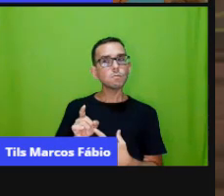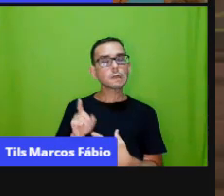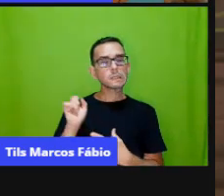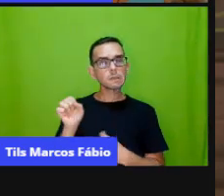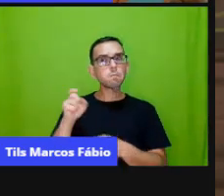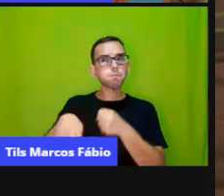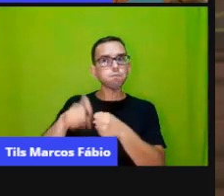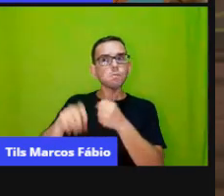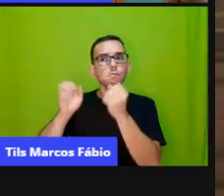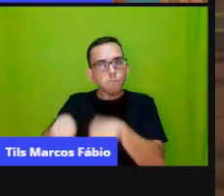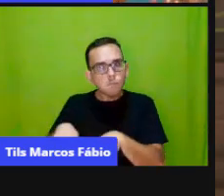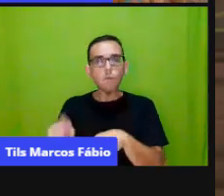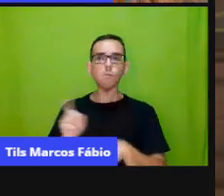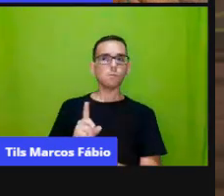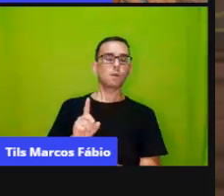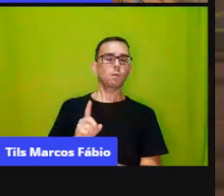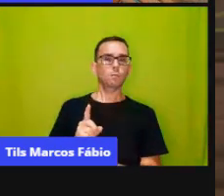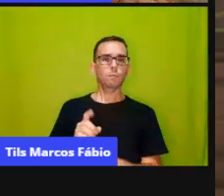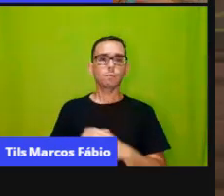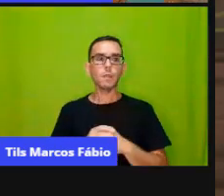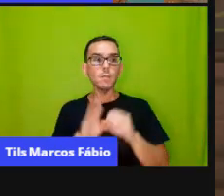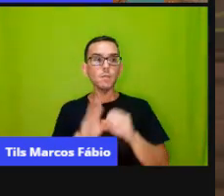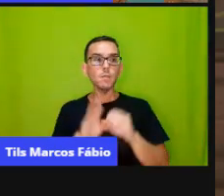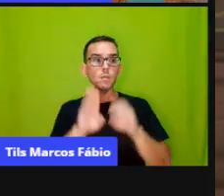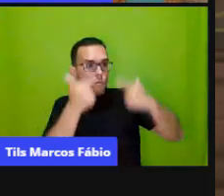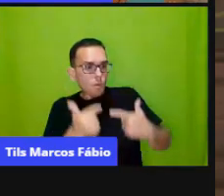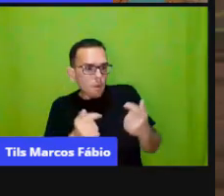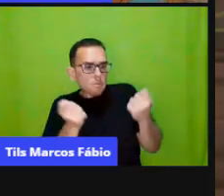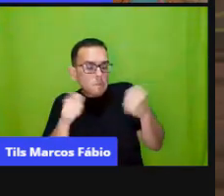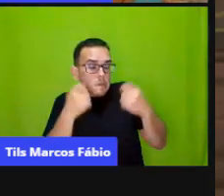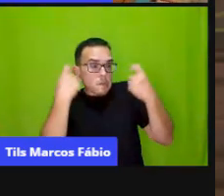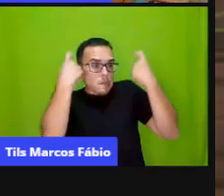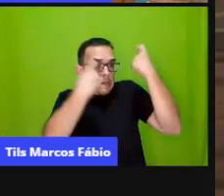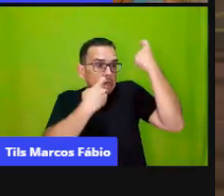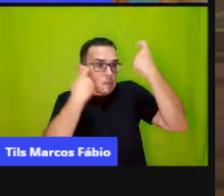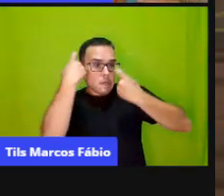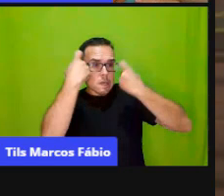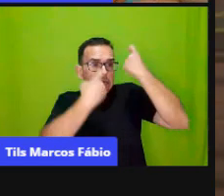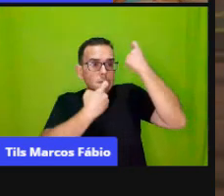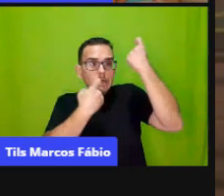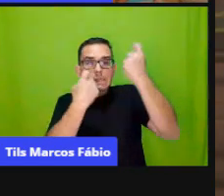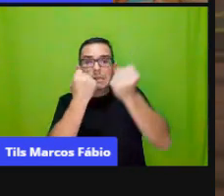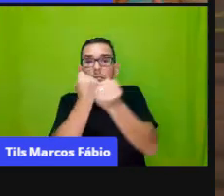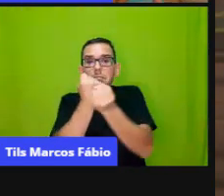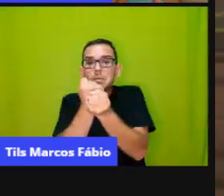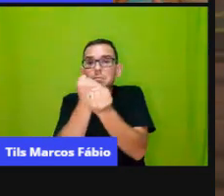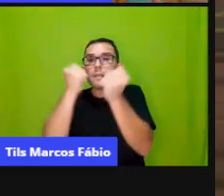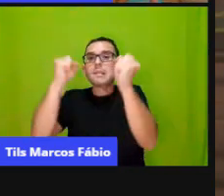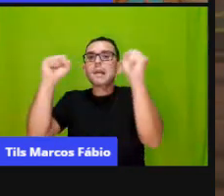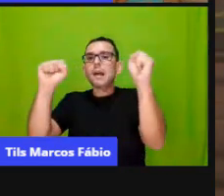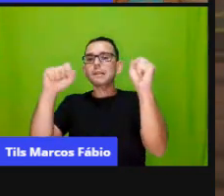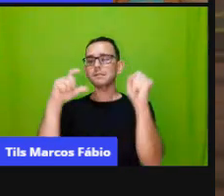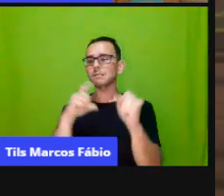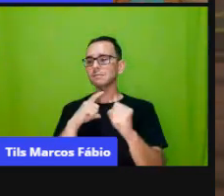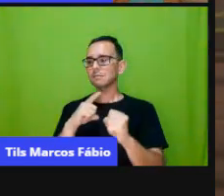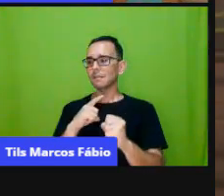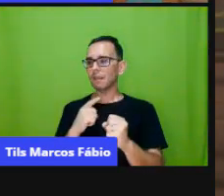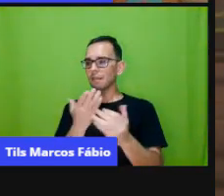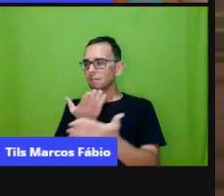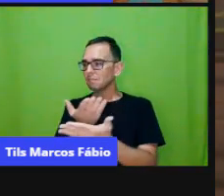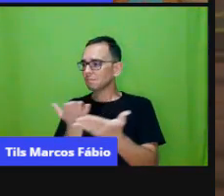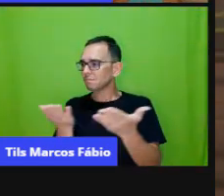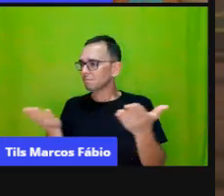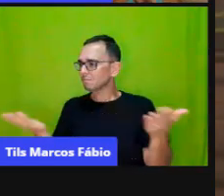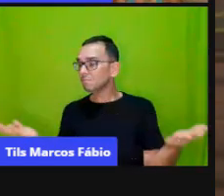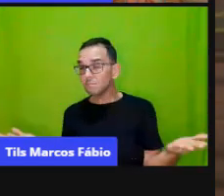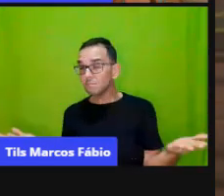bem, se ele cresce bem. E um biólogo pode ficar muito preocupado se ele tem a liberdade de fazer os seus comportamentos naturais e se ele está próximo da